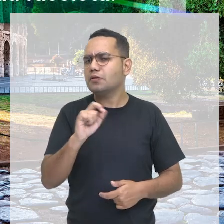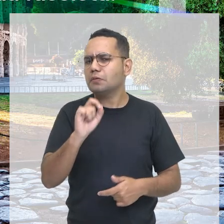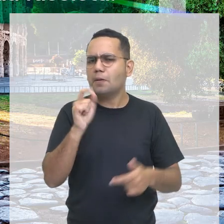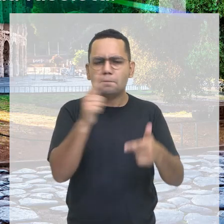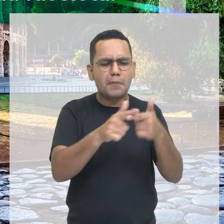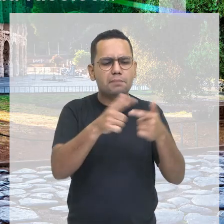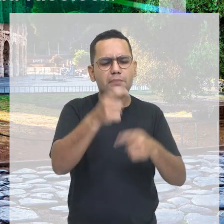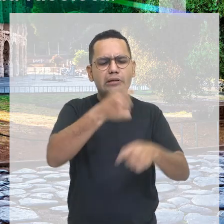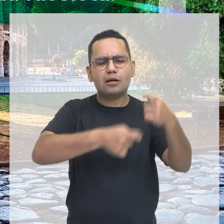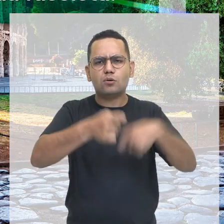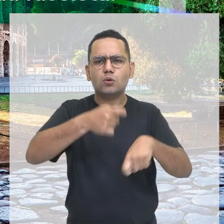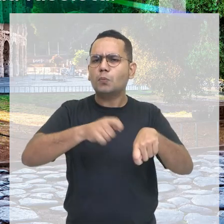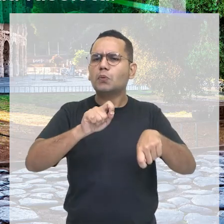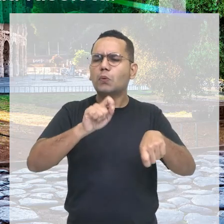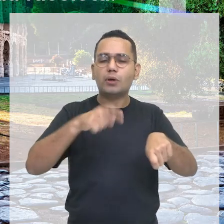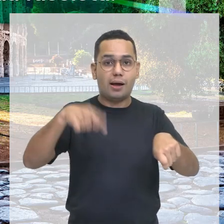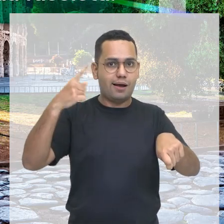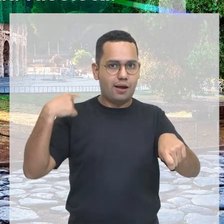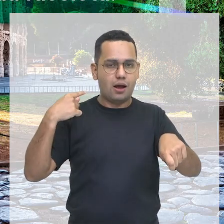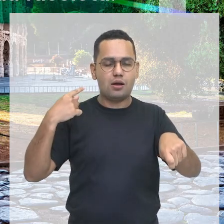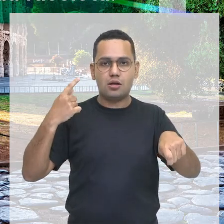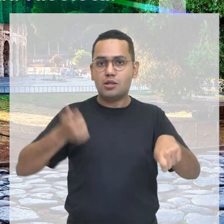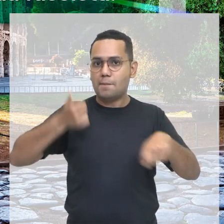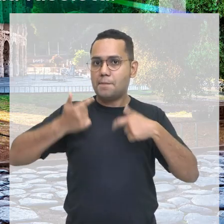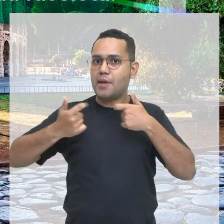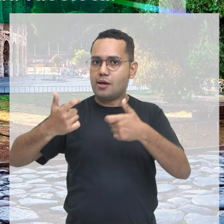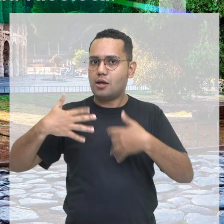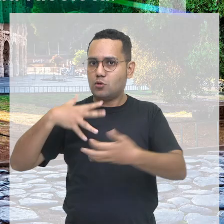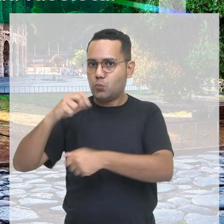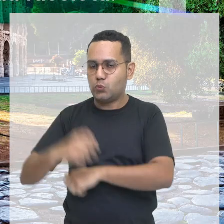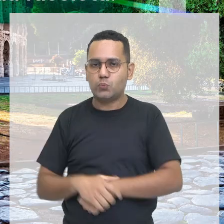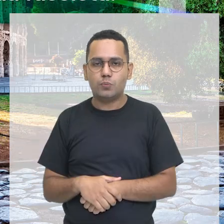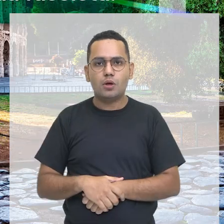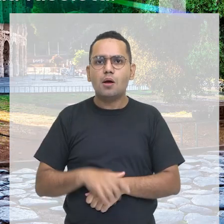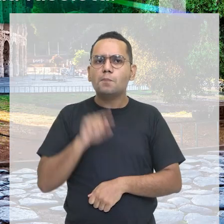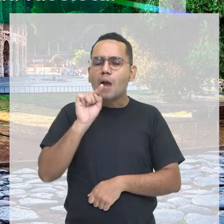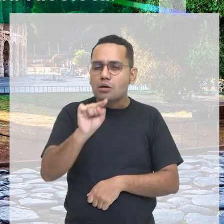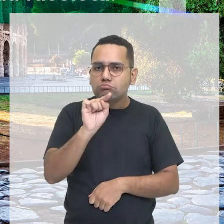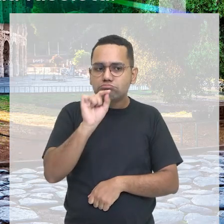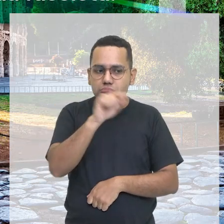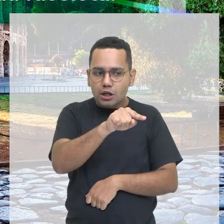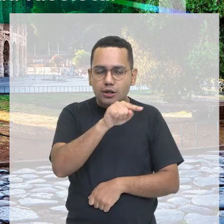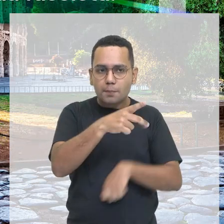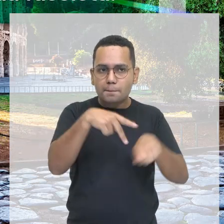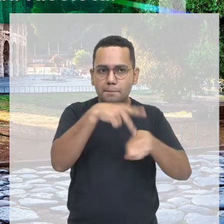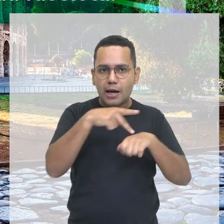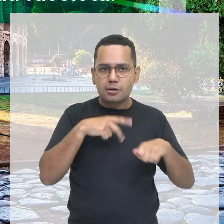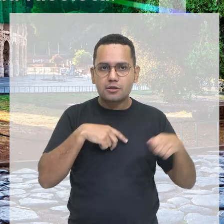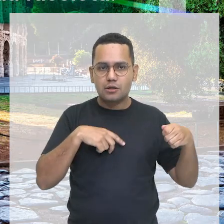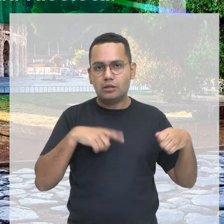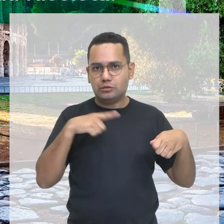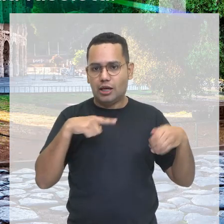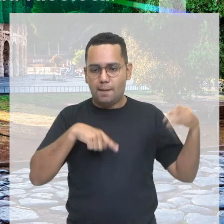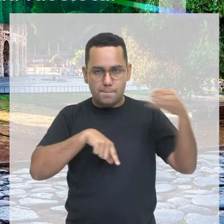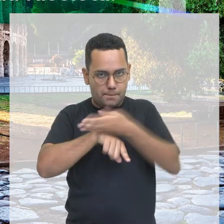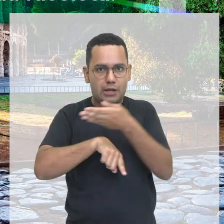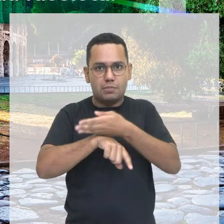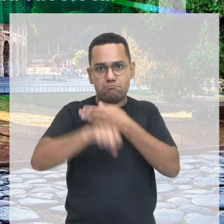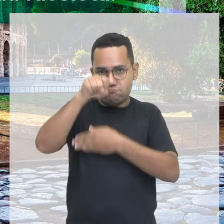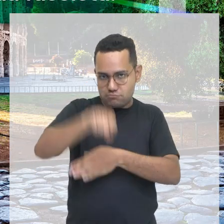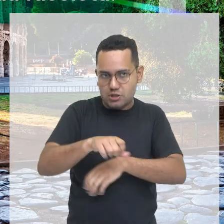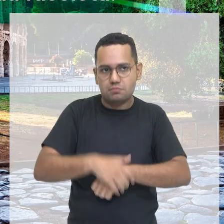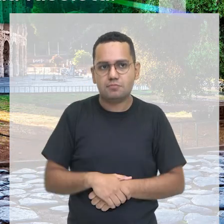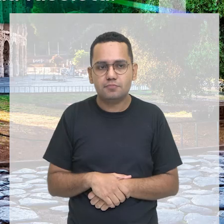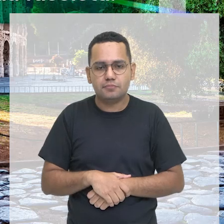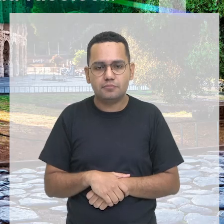Primeira Guerra Mundial. Quando ocorre a Primeira Guerra, a Itália participa desta guerra, porém ela não tem os